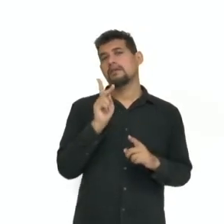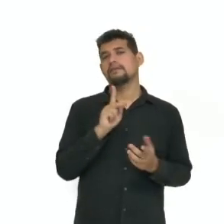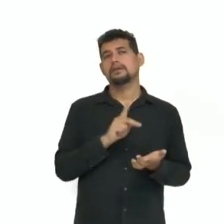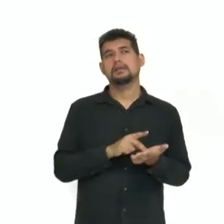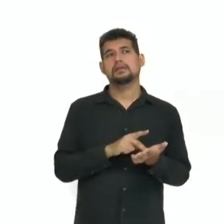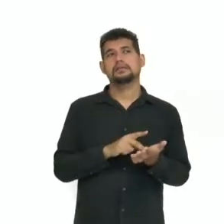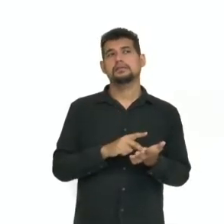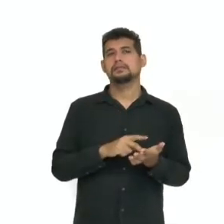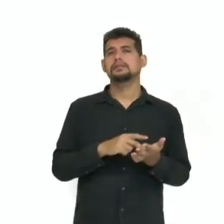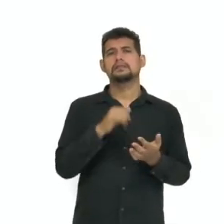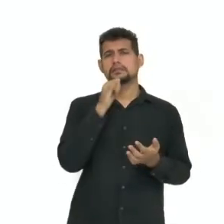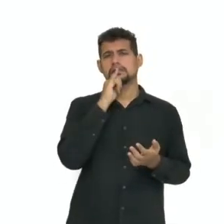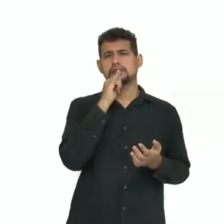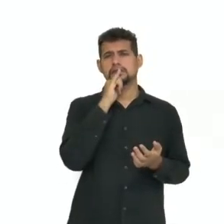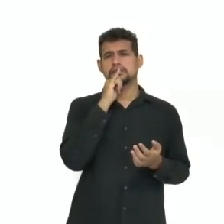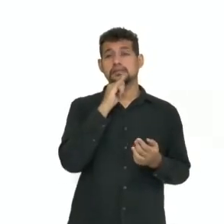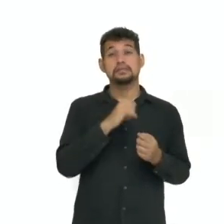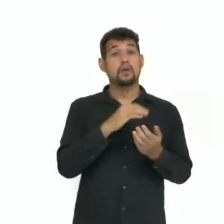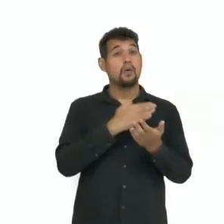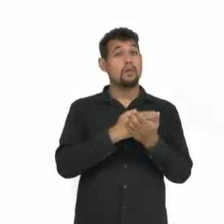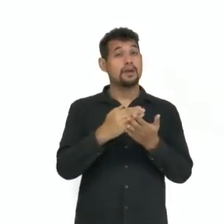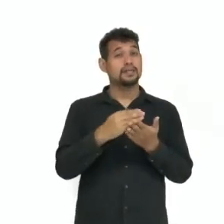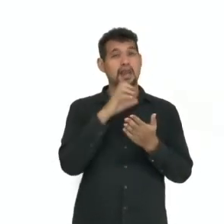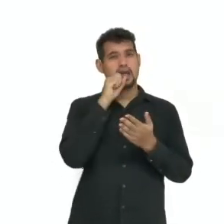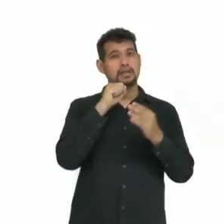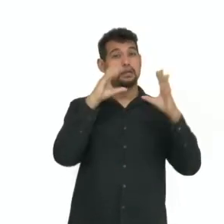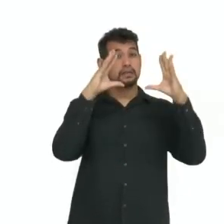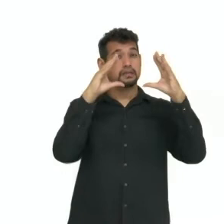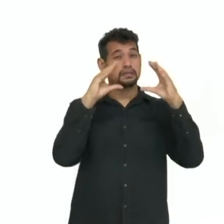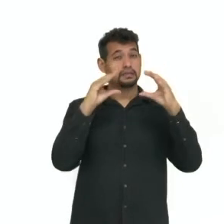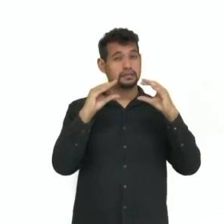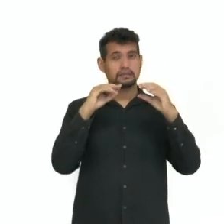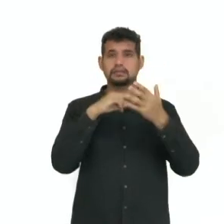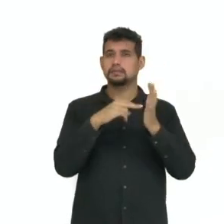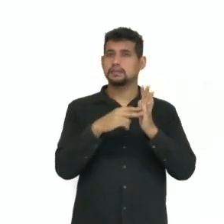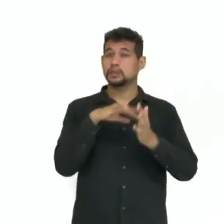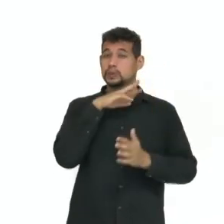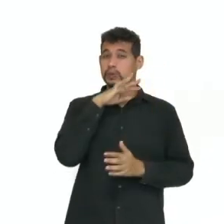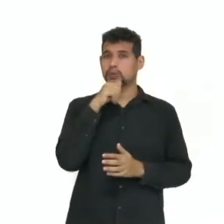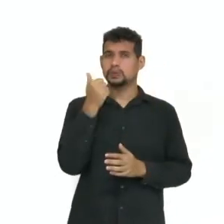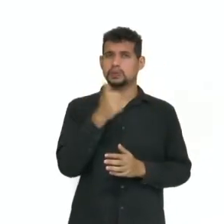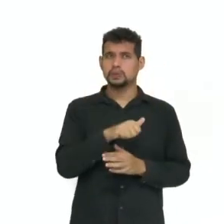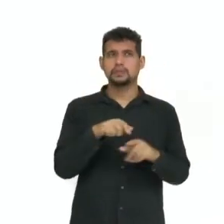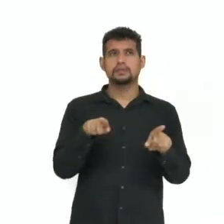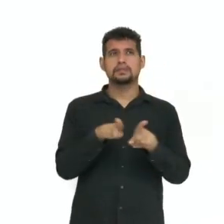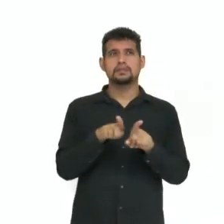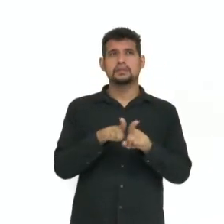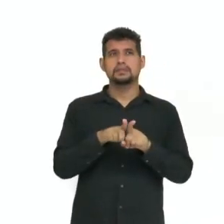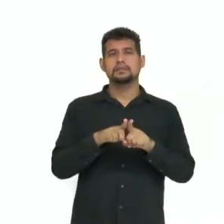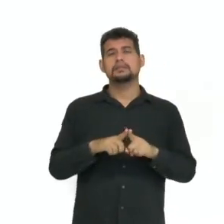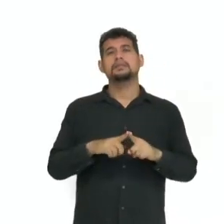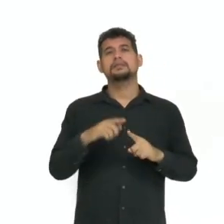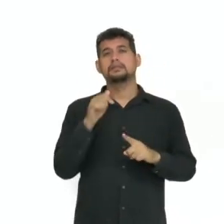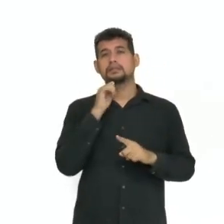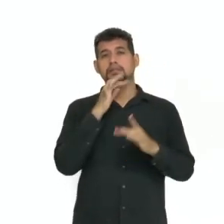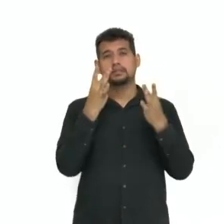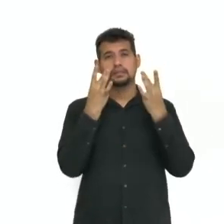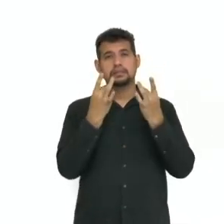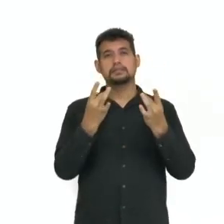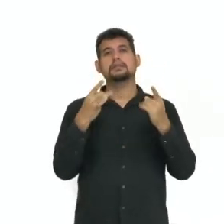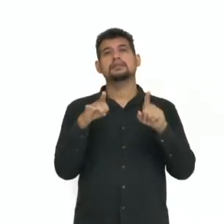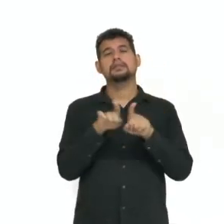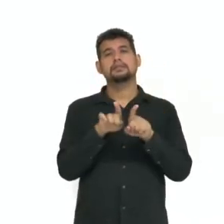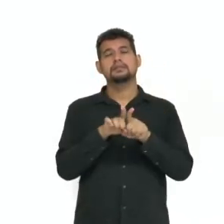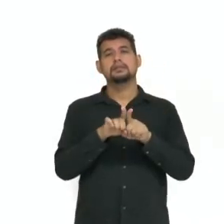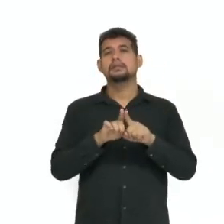Tá escurecendo, tá piorando. É mais ou menos essa a lógica. A cor laranja significa situação de alerta de risco